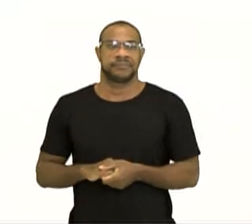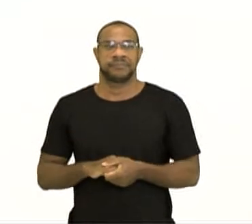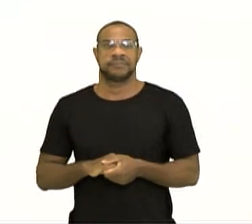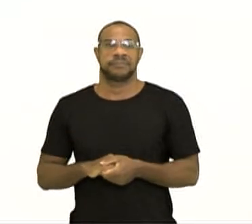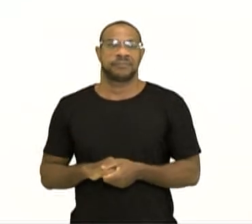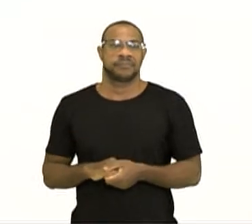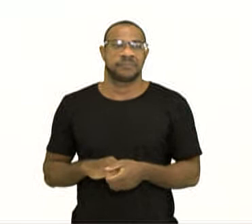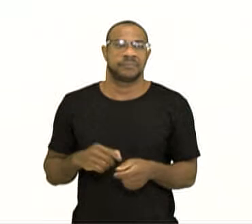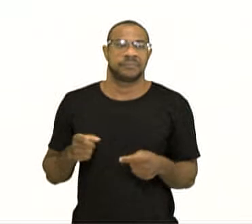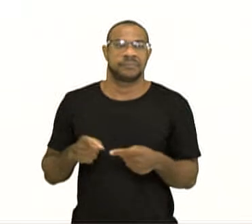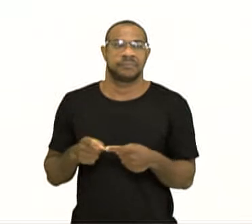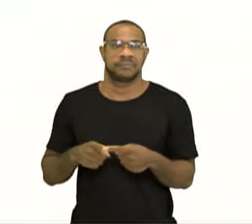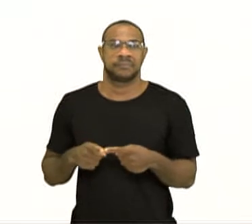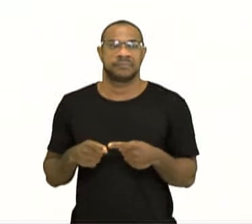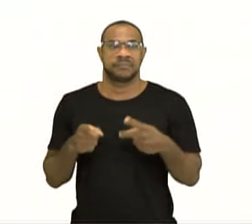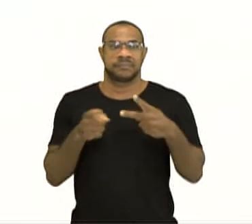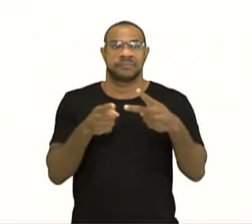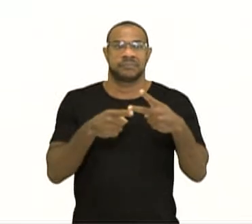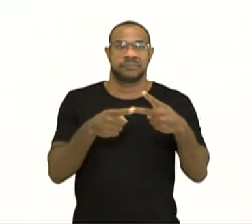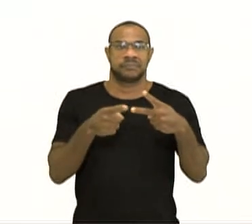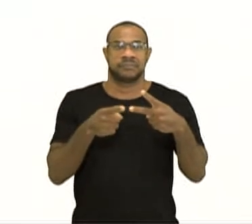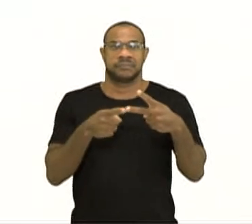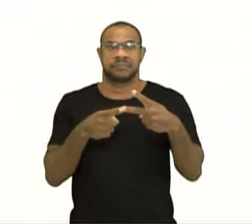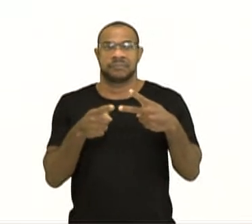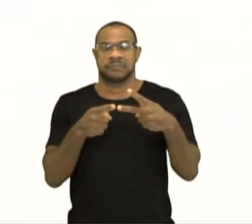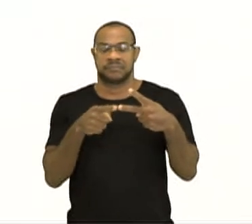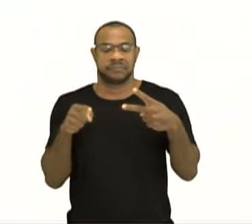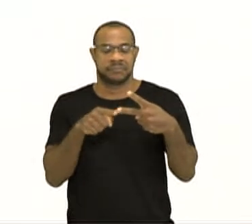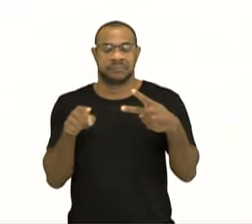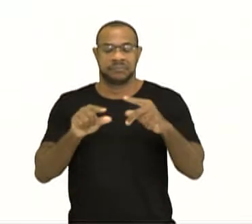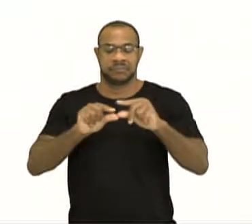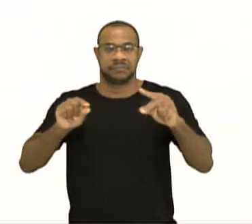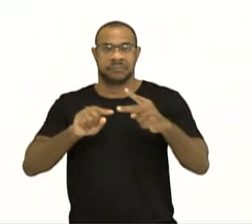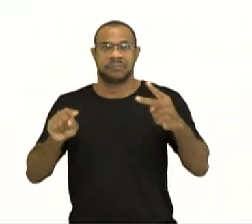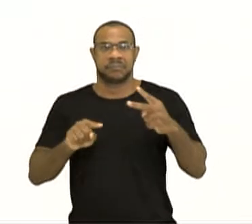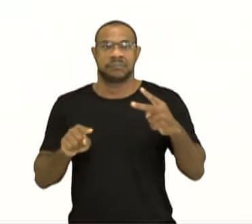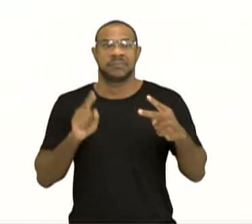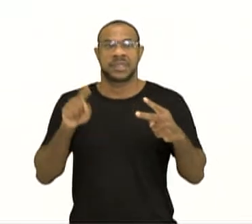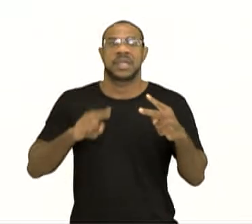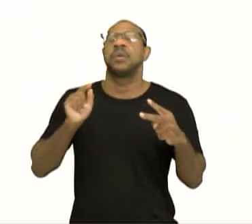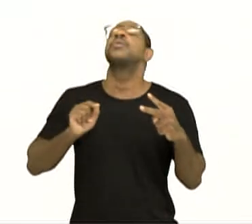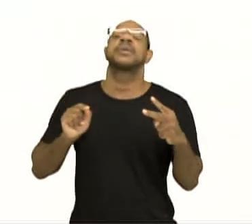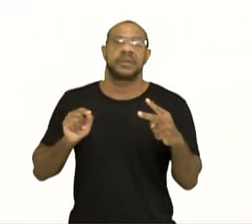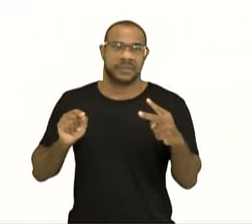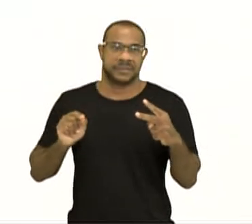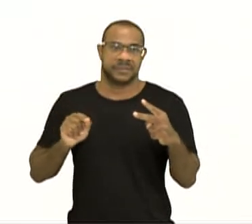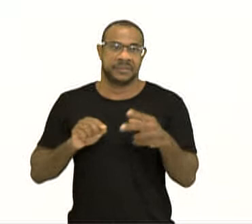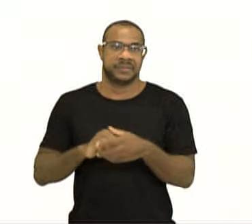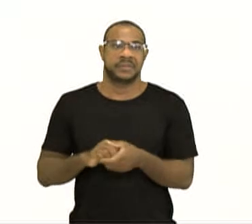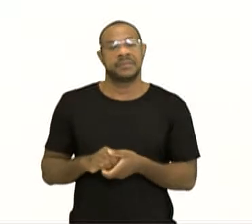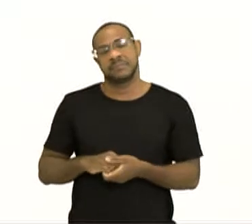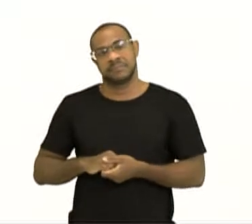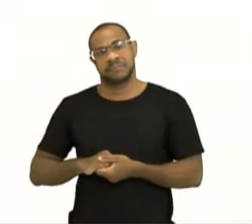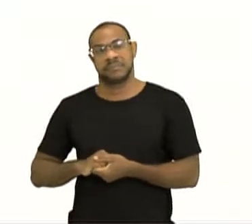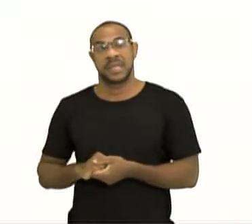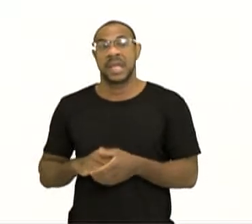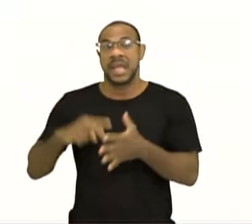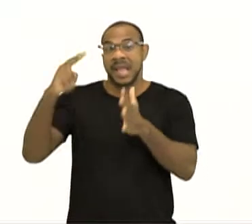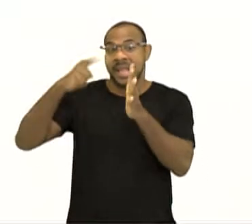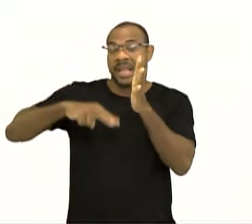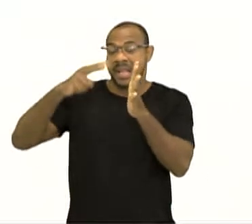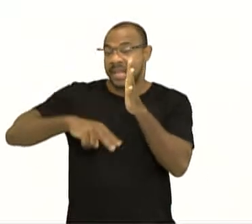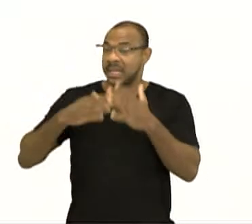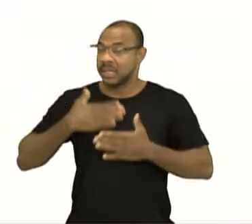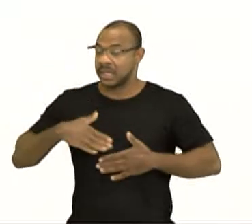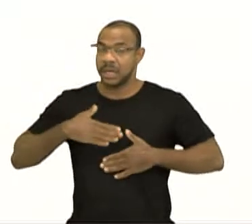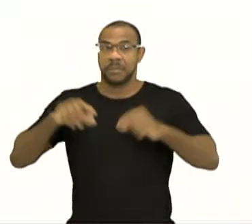frase, criticism and past possibility também. Uma crítica ou uma possibilidade no passado. Leia com calma as